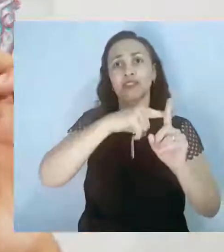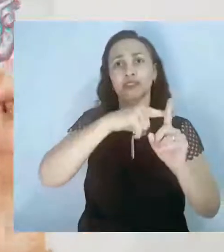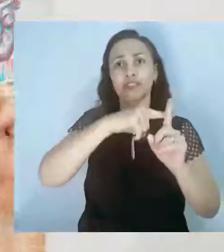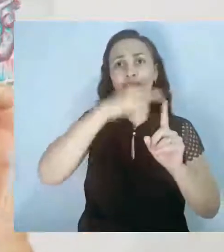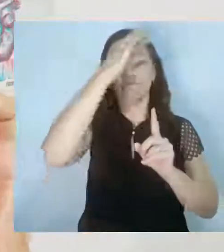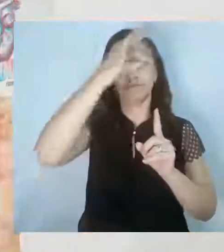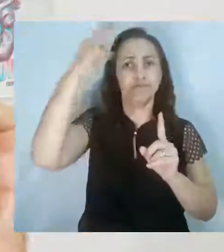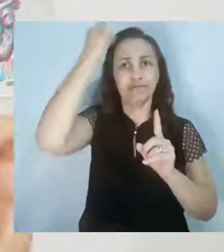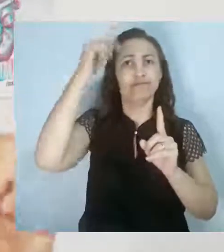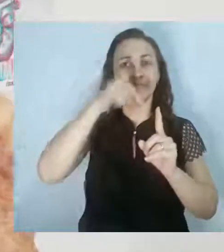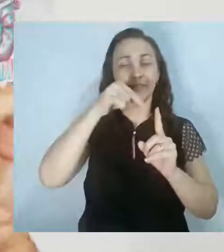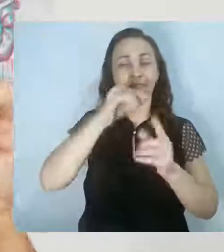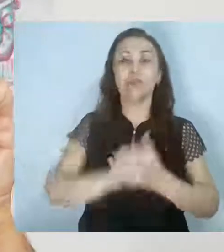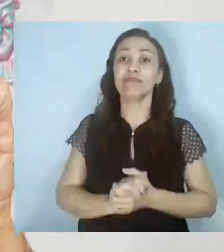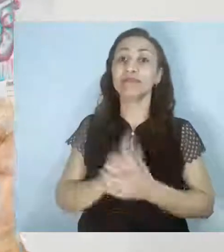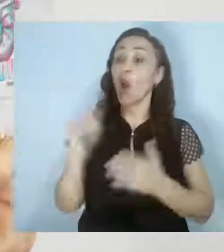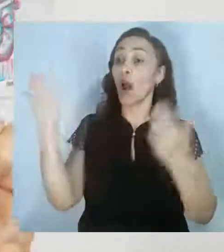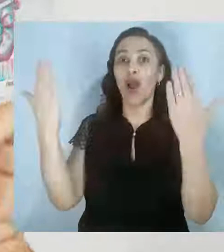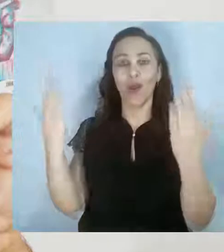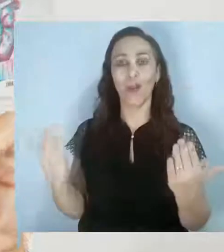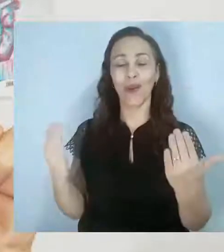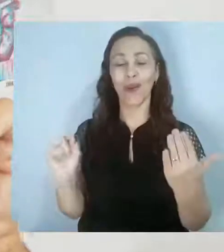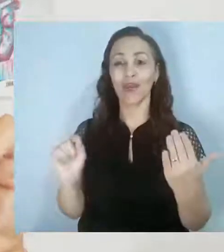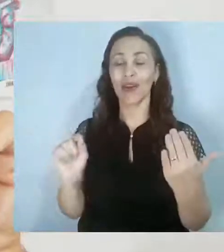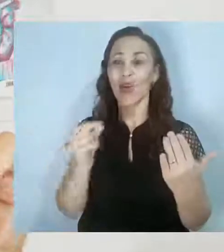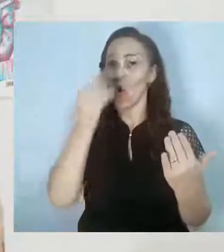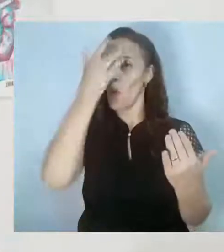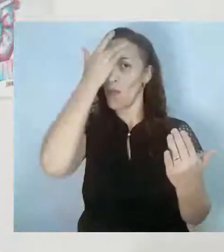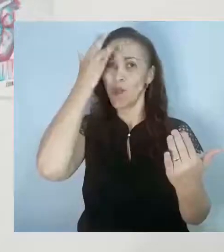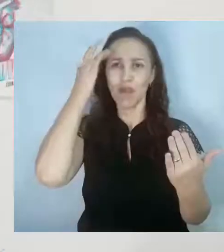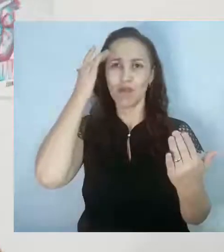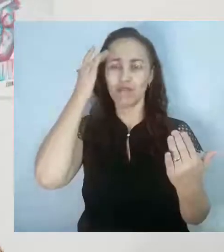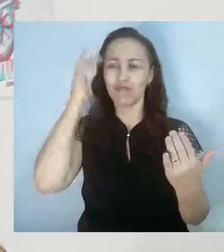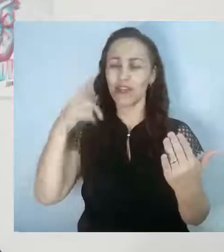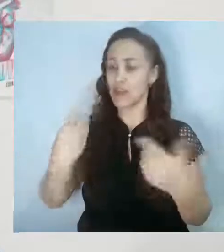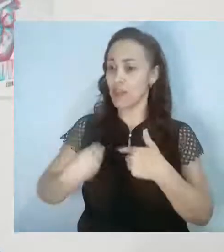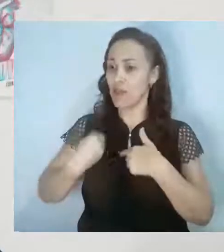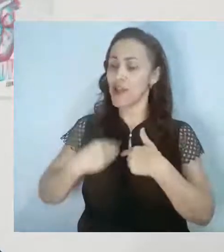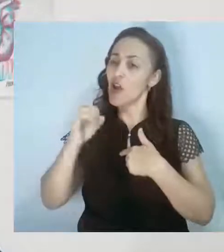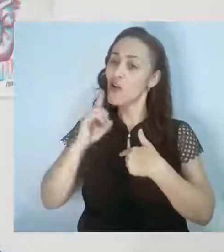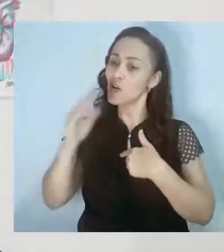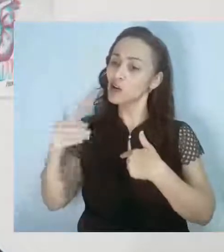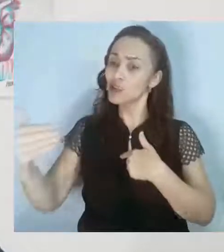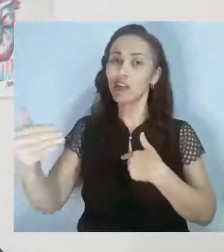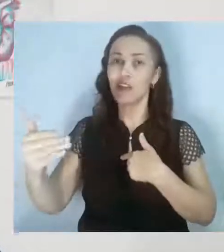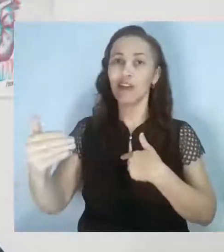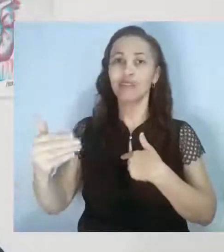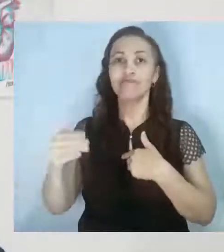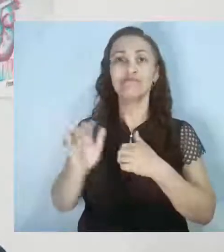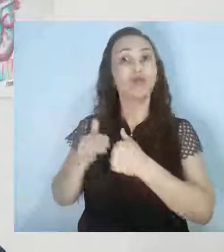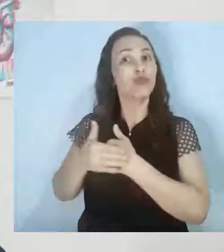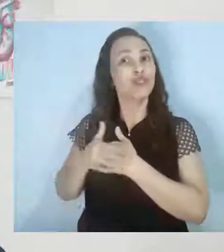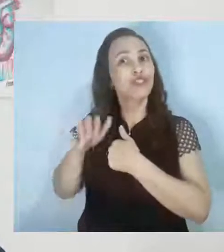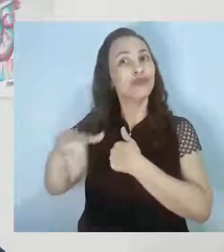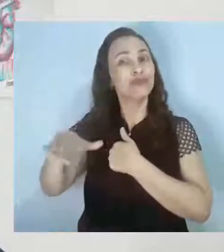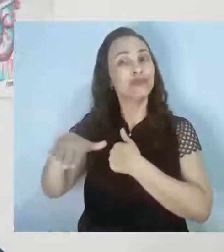Ele fala do cotidiano, o homem da presença cotidiana, discreta e escondida. Eu quero fazer aqui